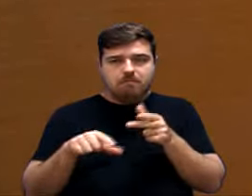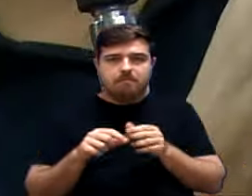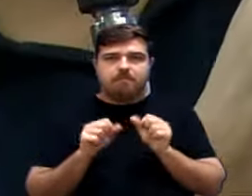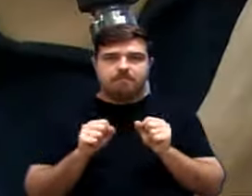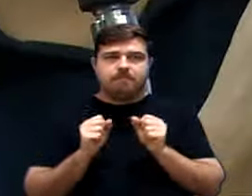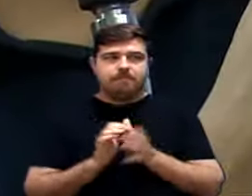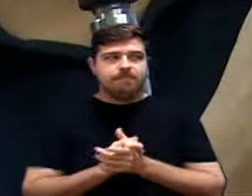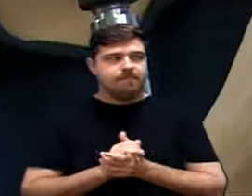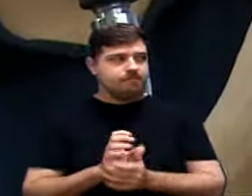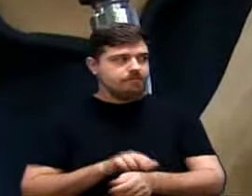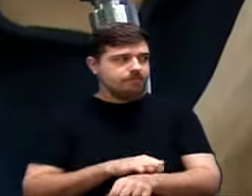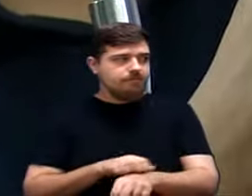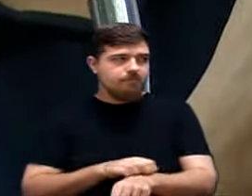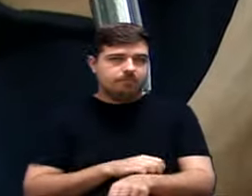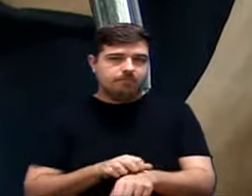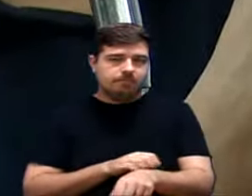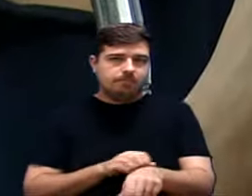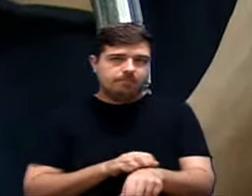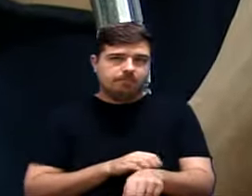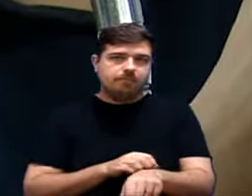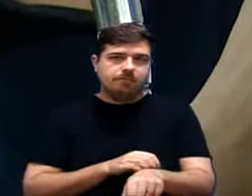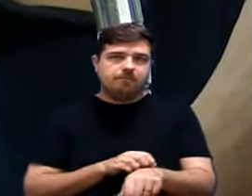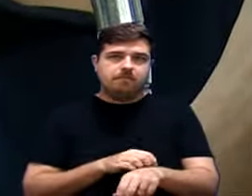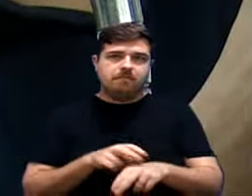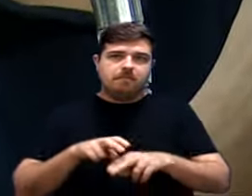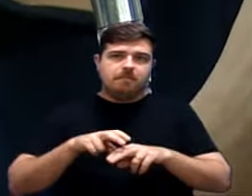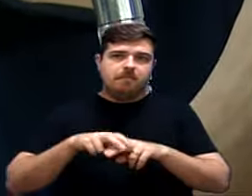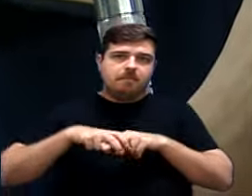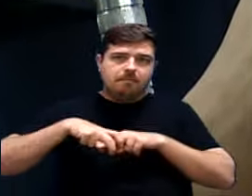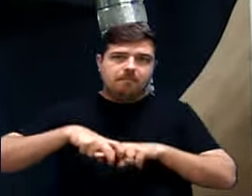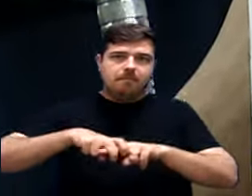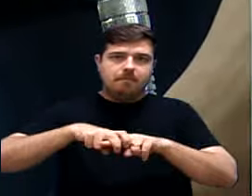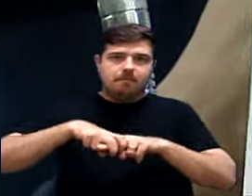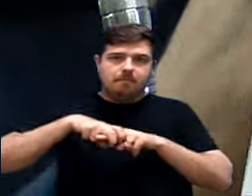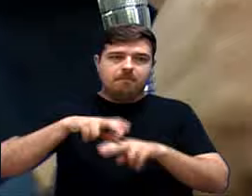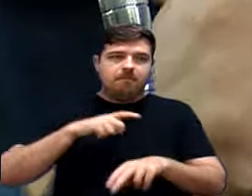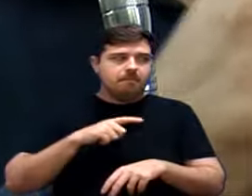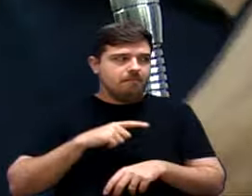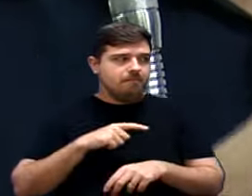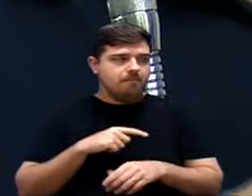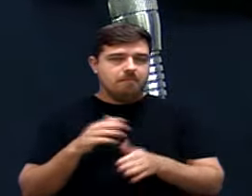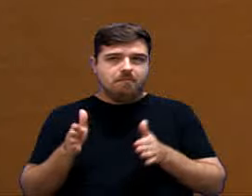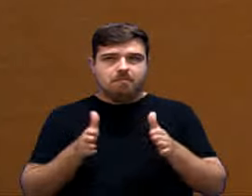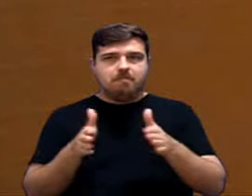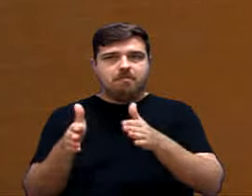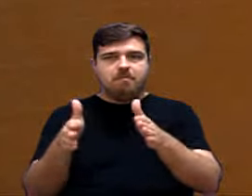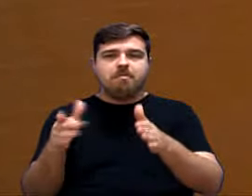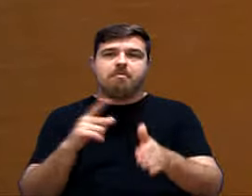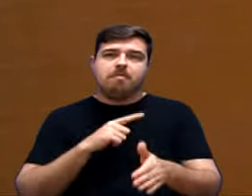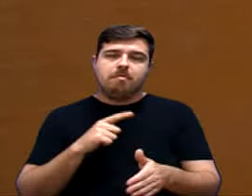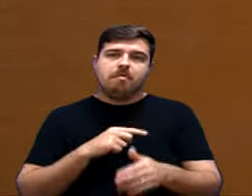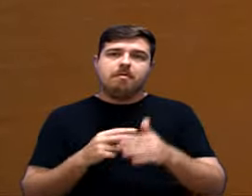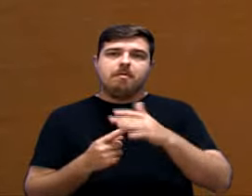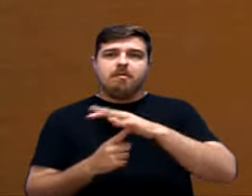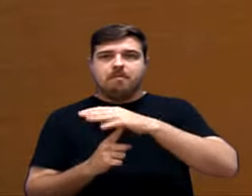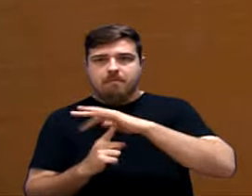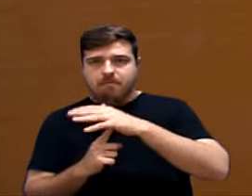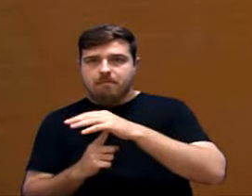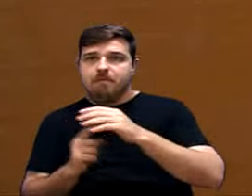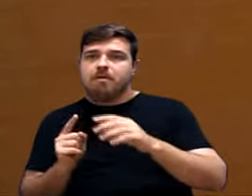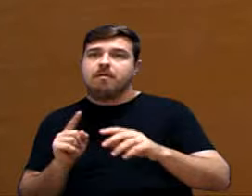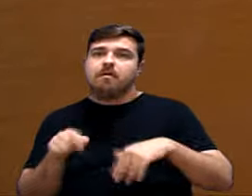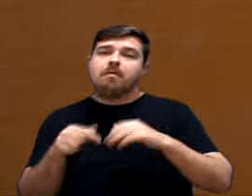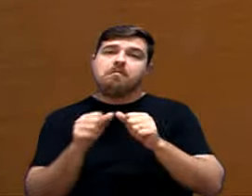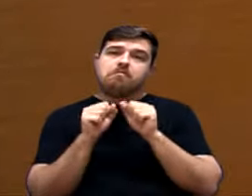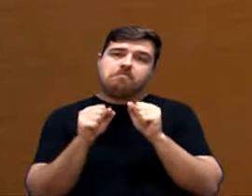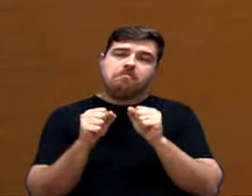olha dá para pegar a câmera aí é uma cadeirinha toda extensão havia uma praça ali e nós rogamos a a existência da praça